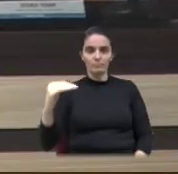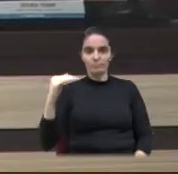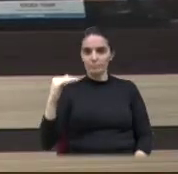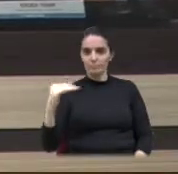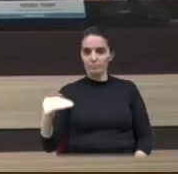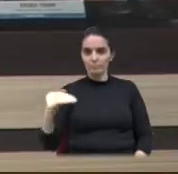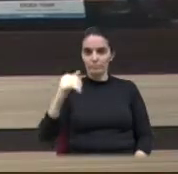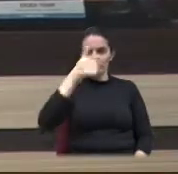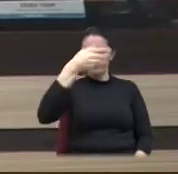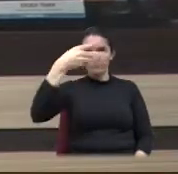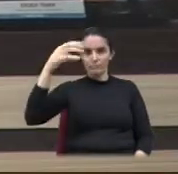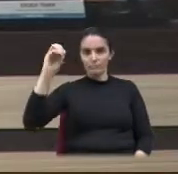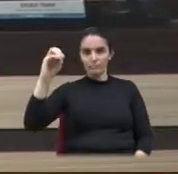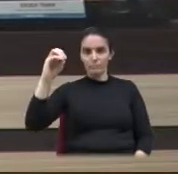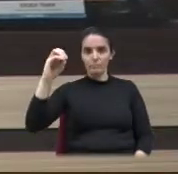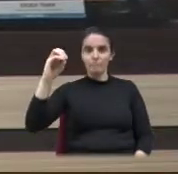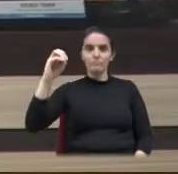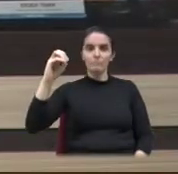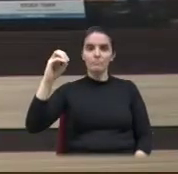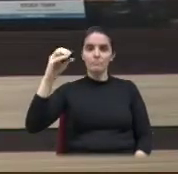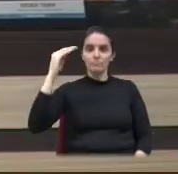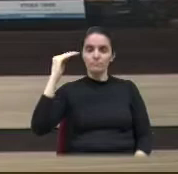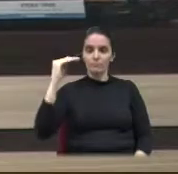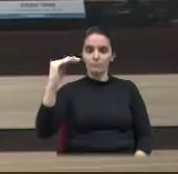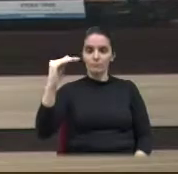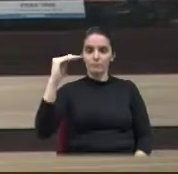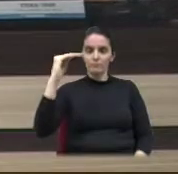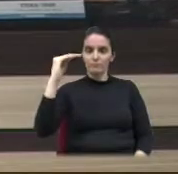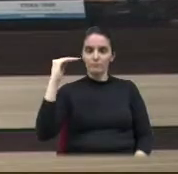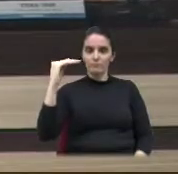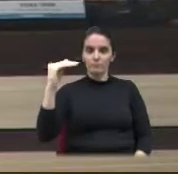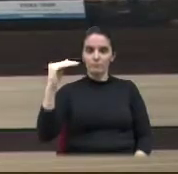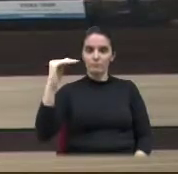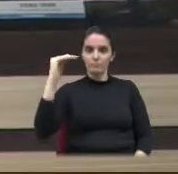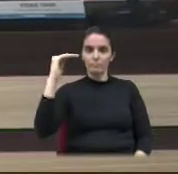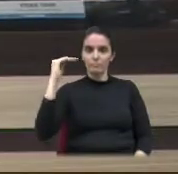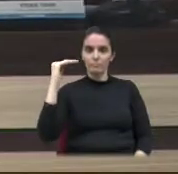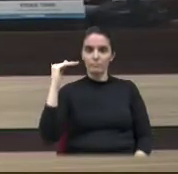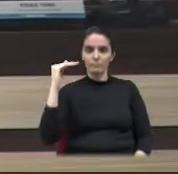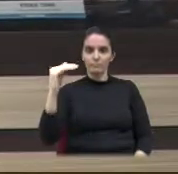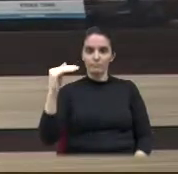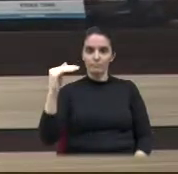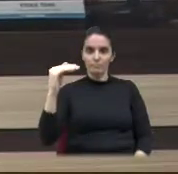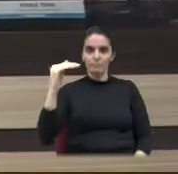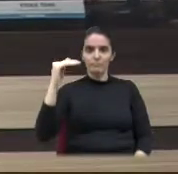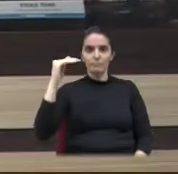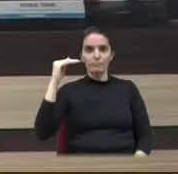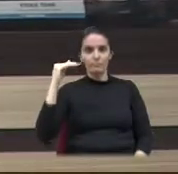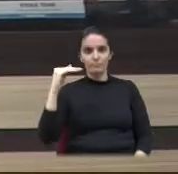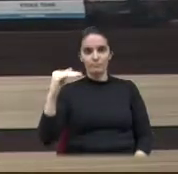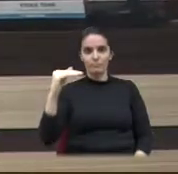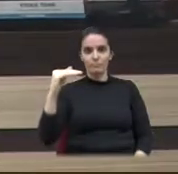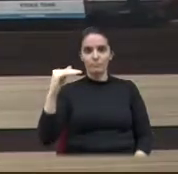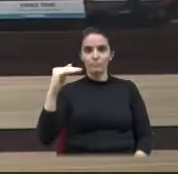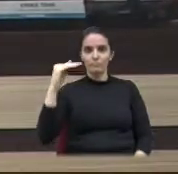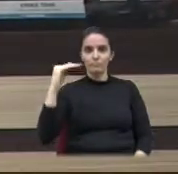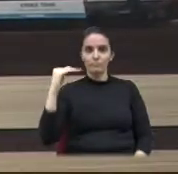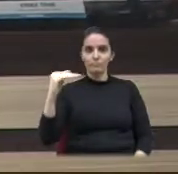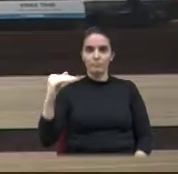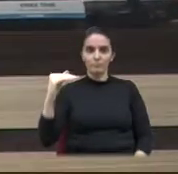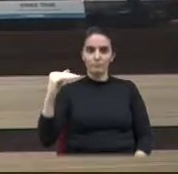128, 129, 130, 131, 132, 133,